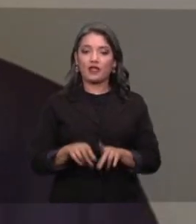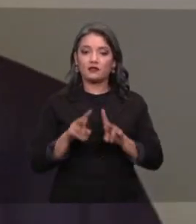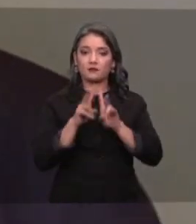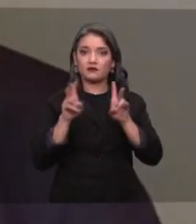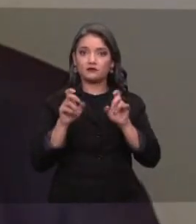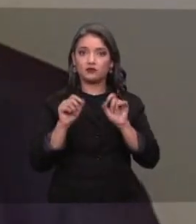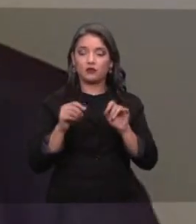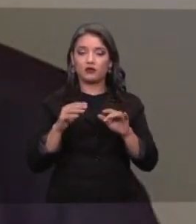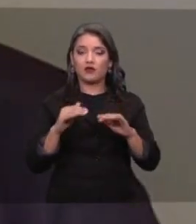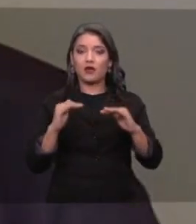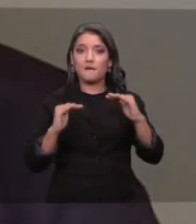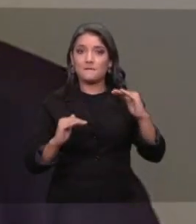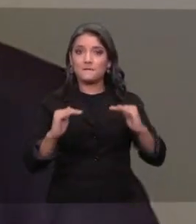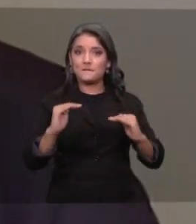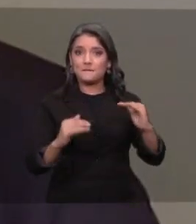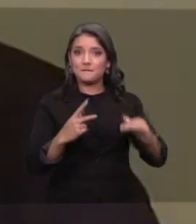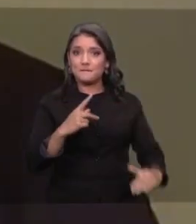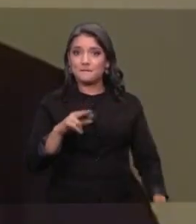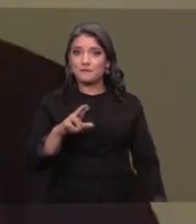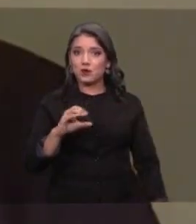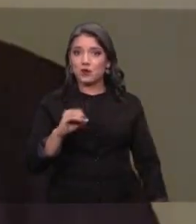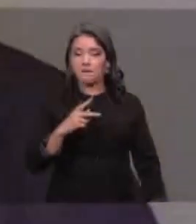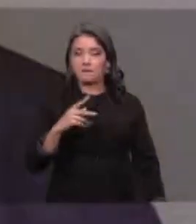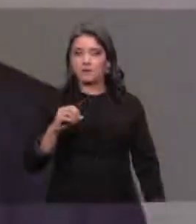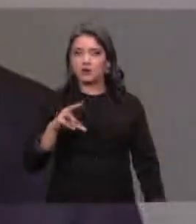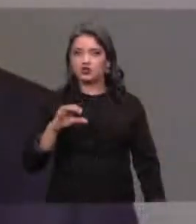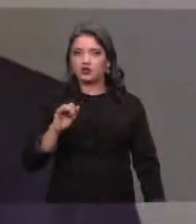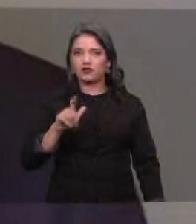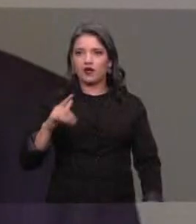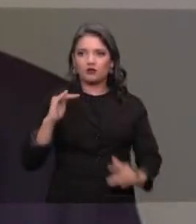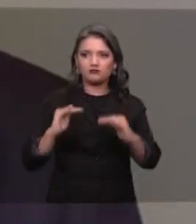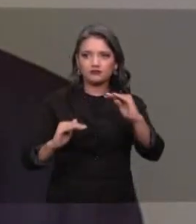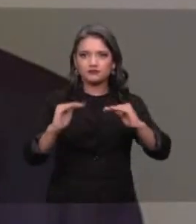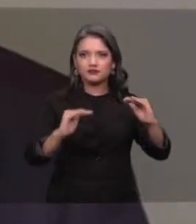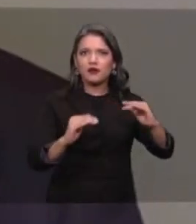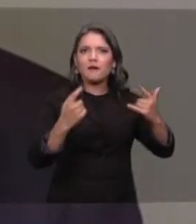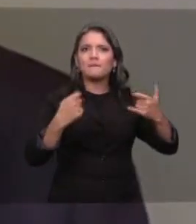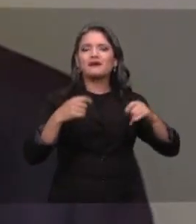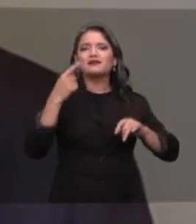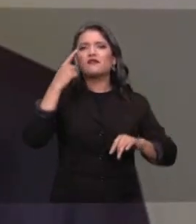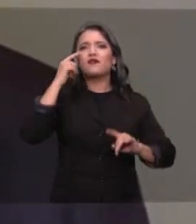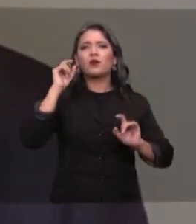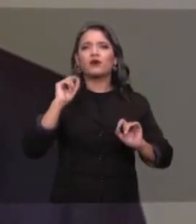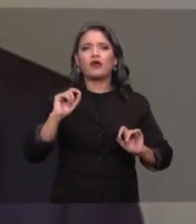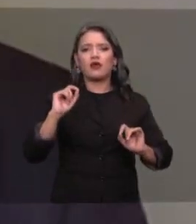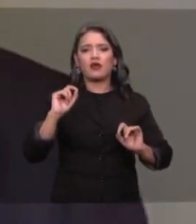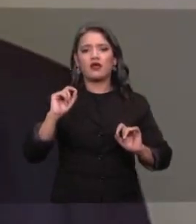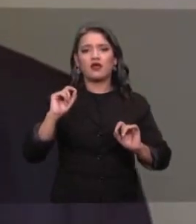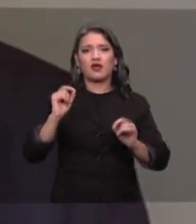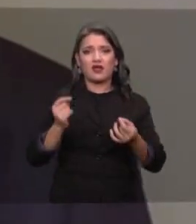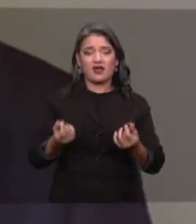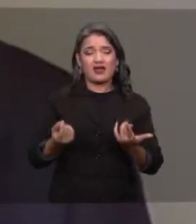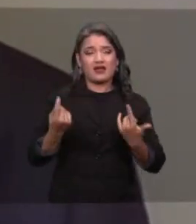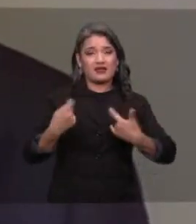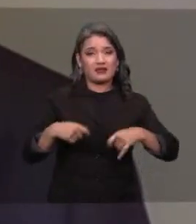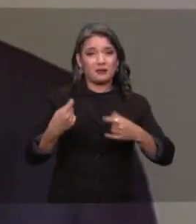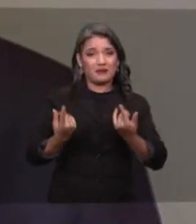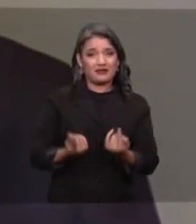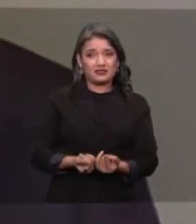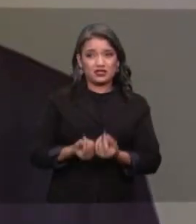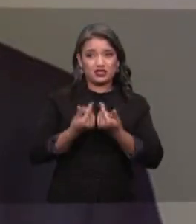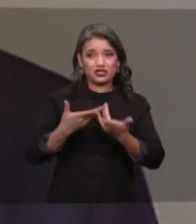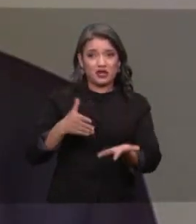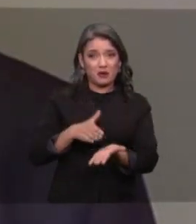elemento da proporcionalidade em sentido estrito, é preciso observar que os custos que o Estado deverá empregar a